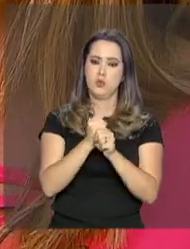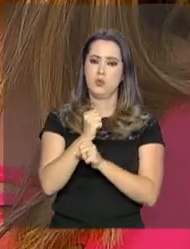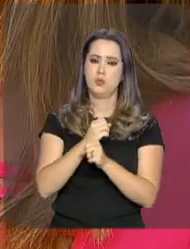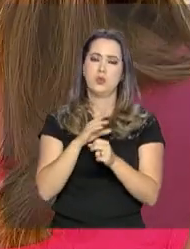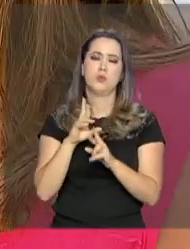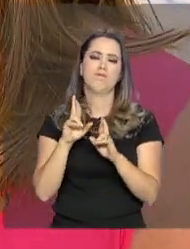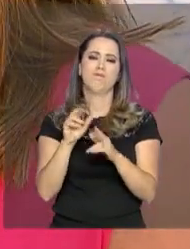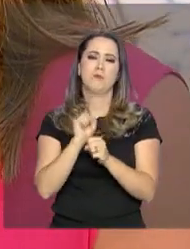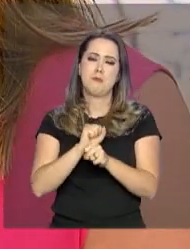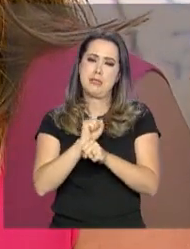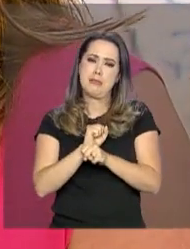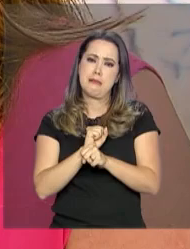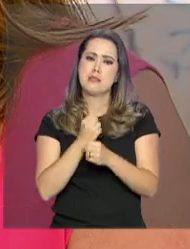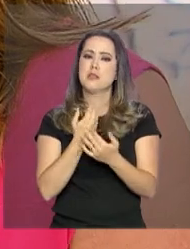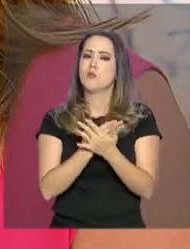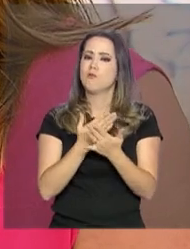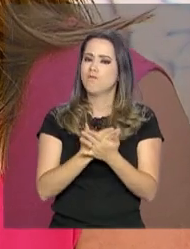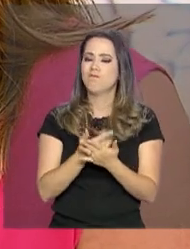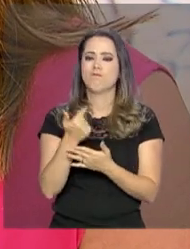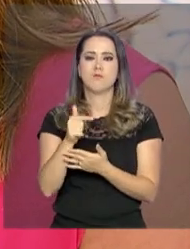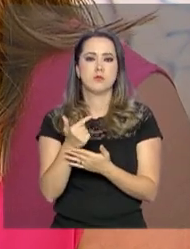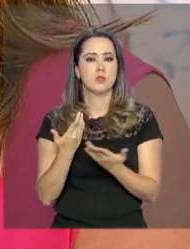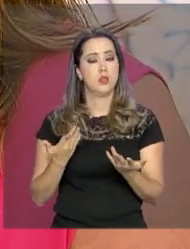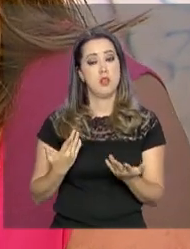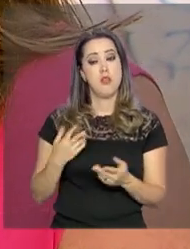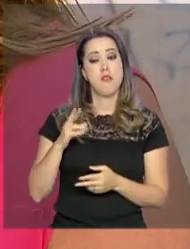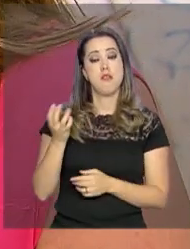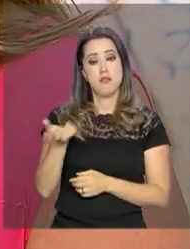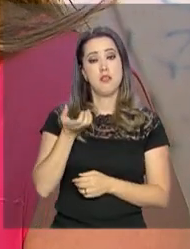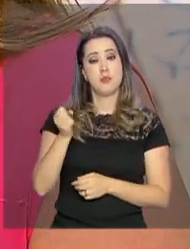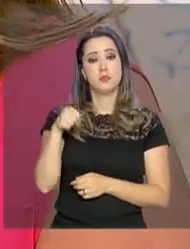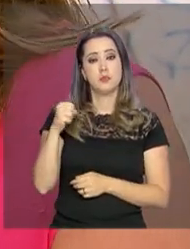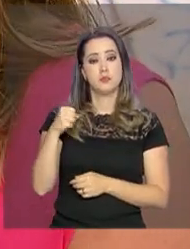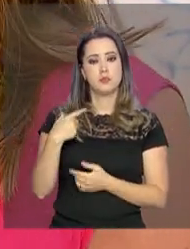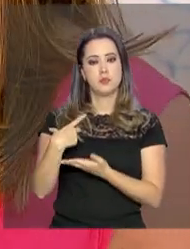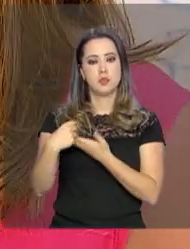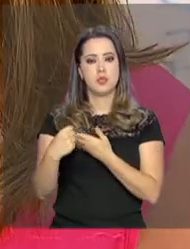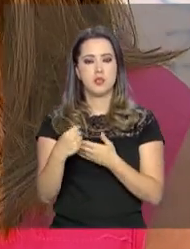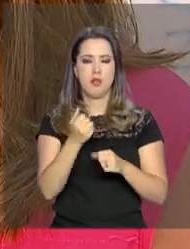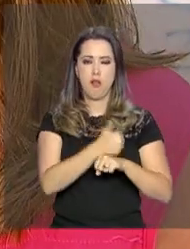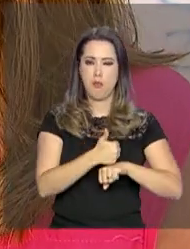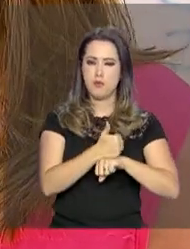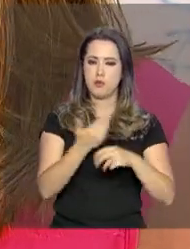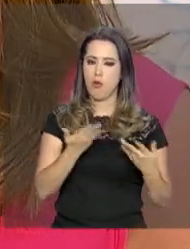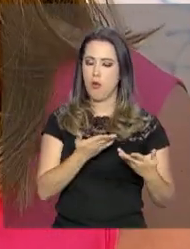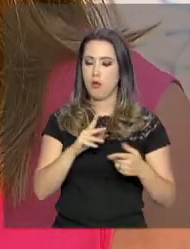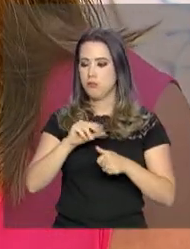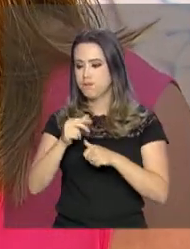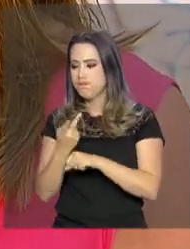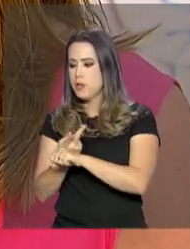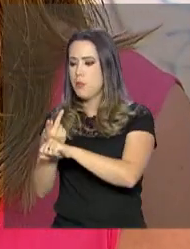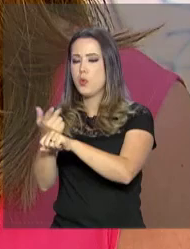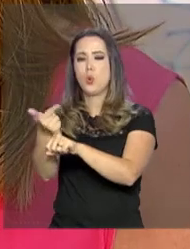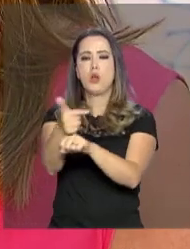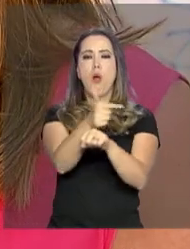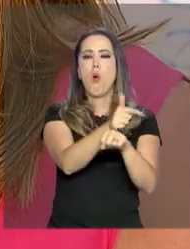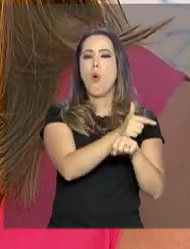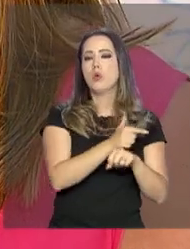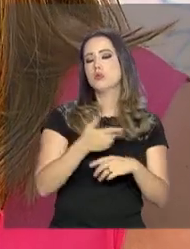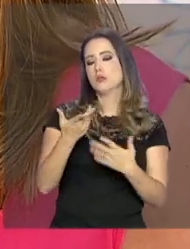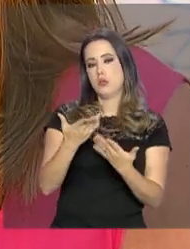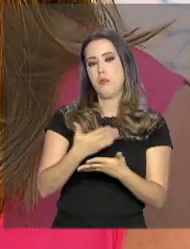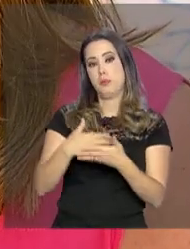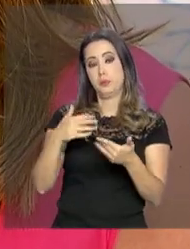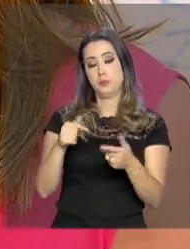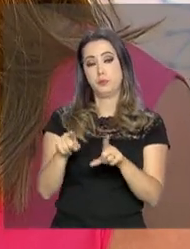estudar e eu pretendo sim sair dessa profissão que eu tô e buscar novos conhecimentos né